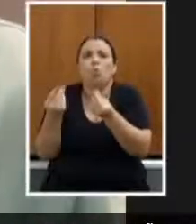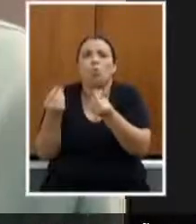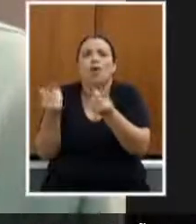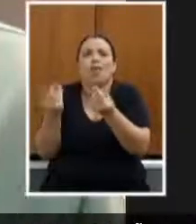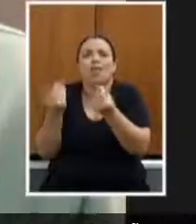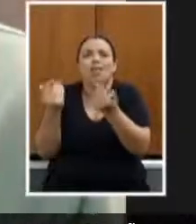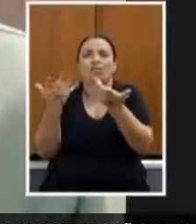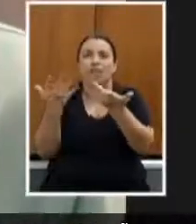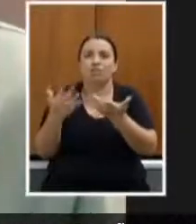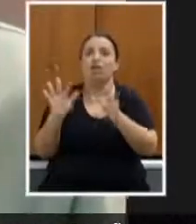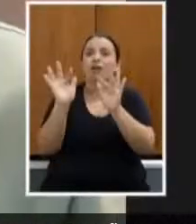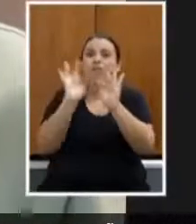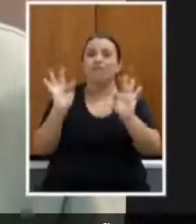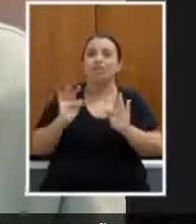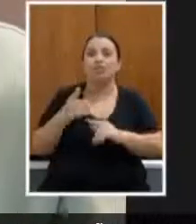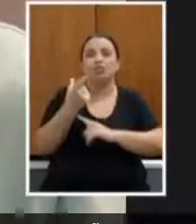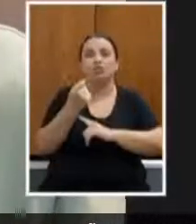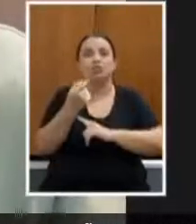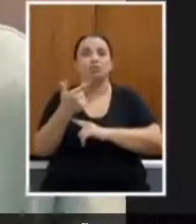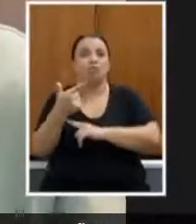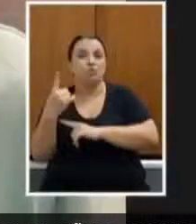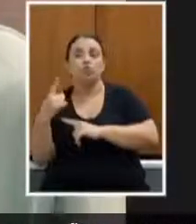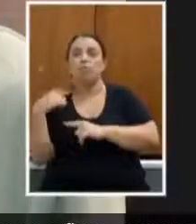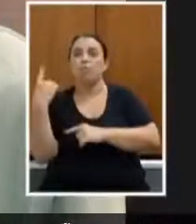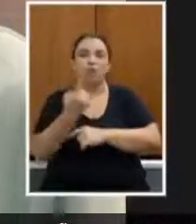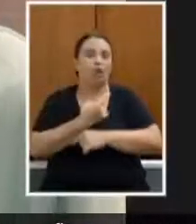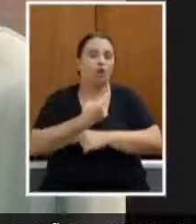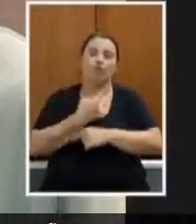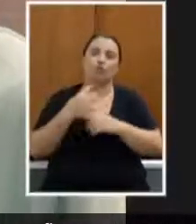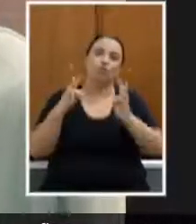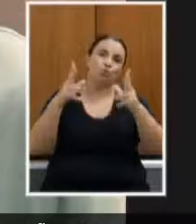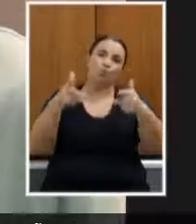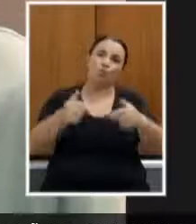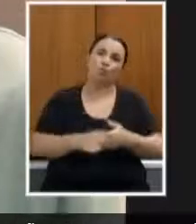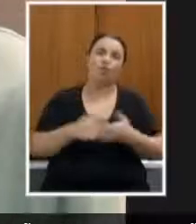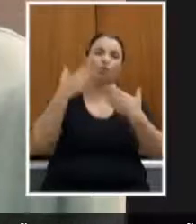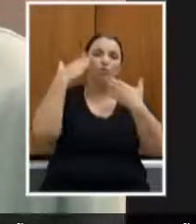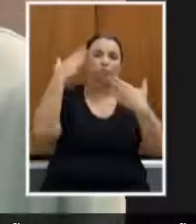feliz 2021 para todos nós. Muito obrigado, presidente.